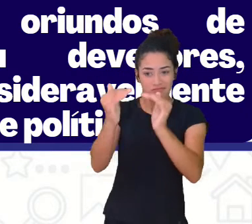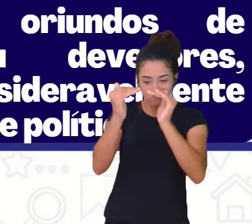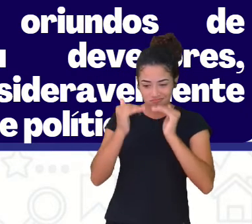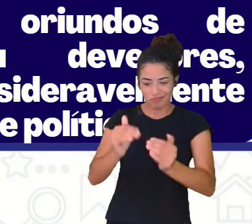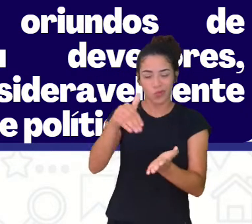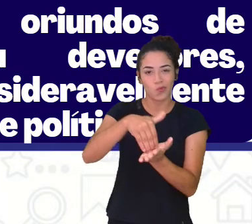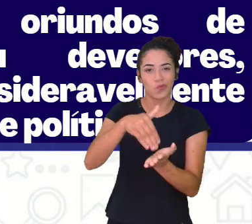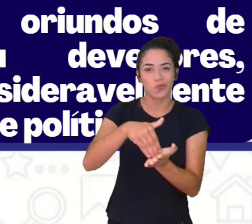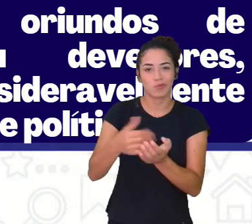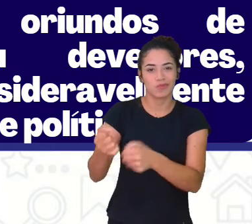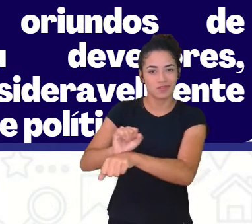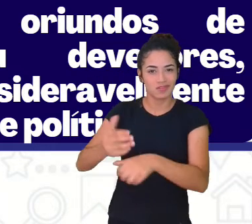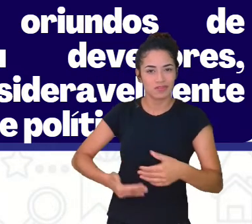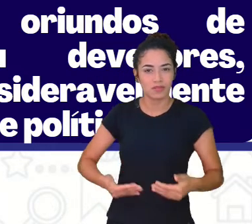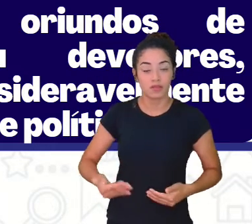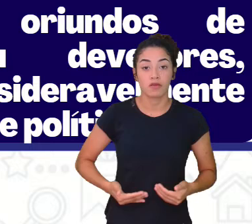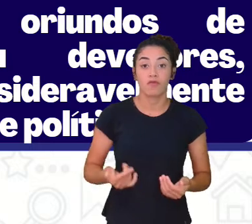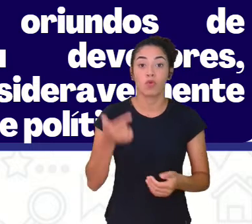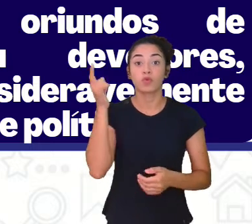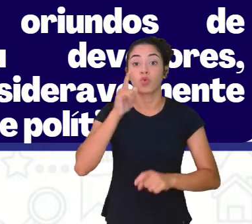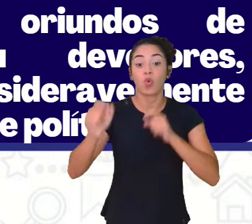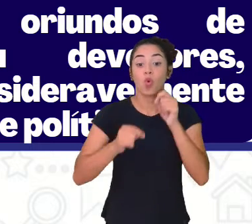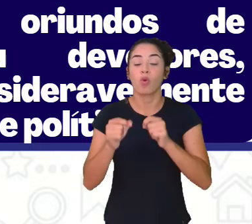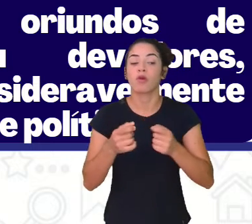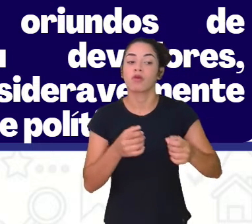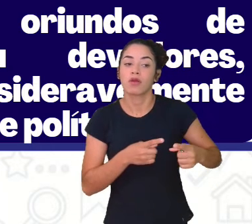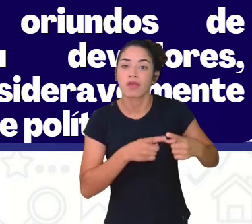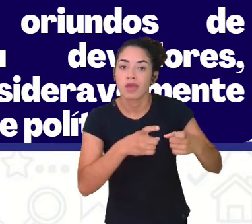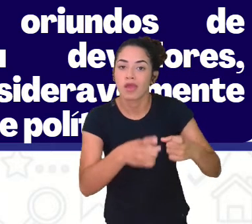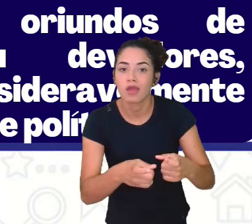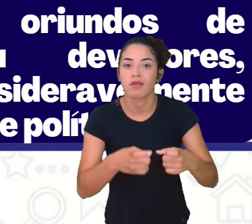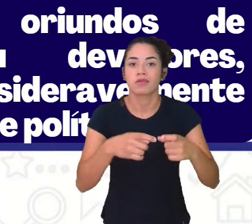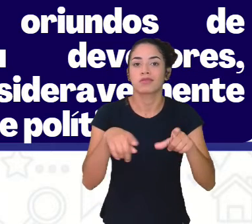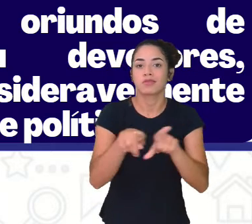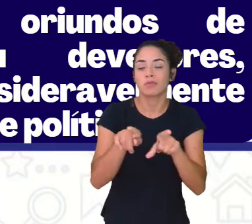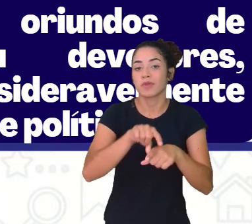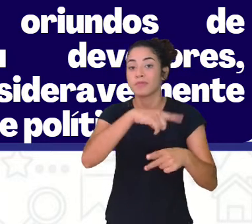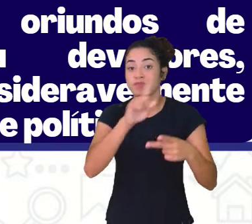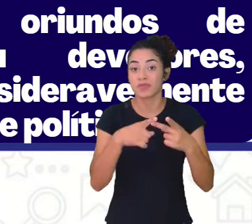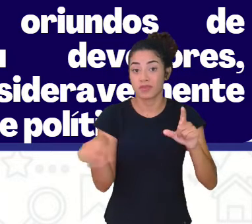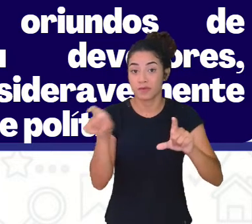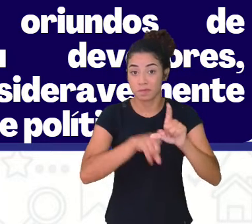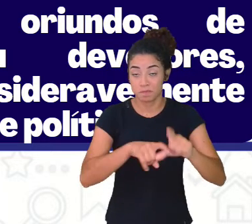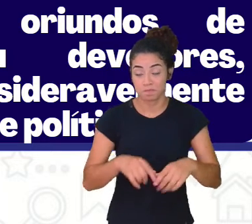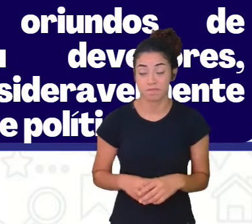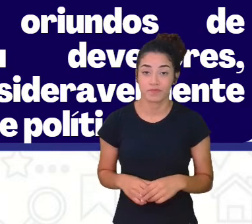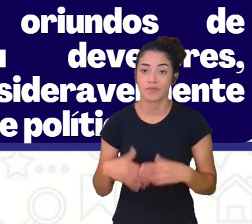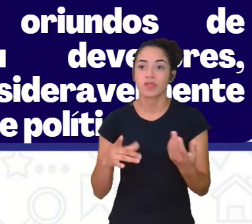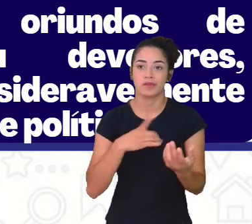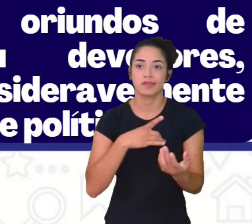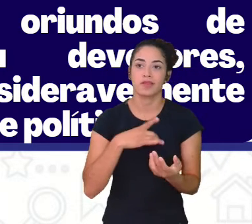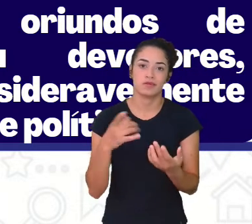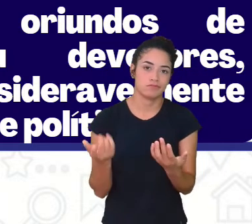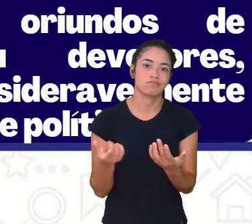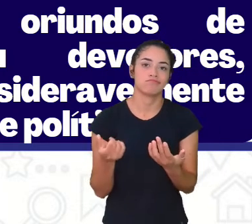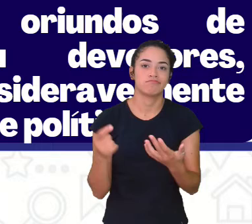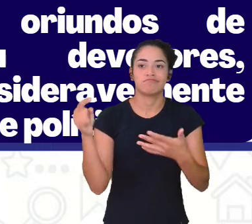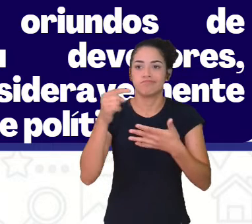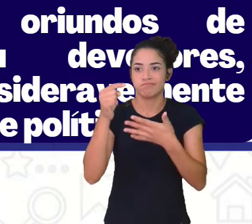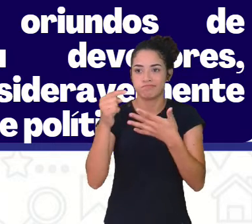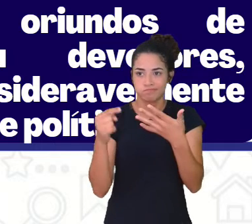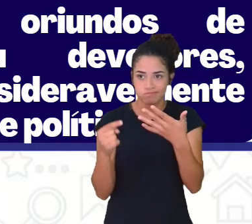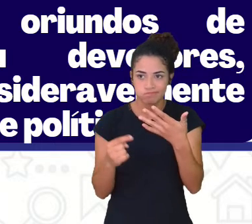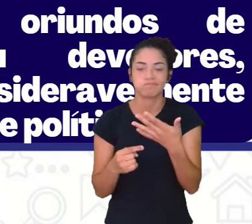aí obtidos, né, por meio da guerra e por meio das dívidas, né? Então a gente tem aqui, ó, oriundos das guerras